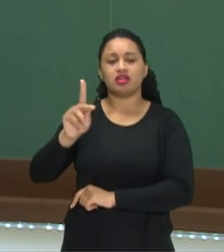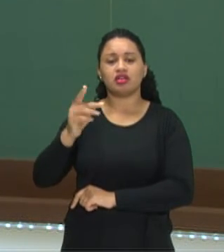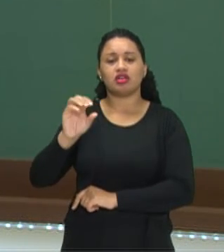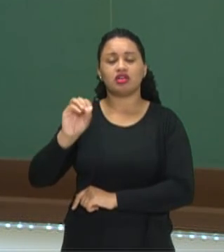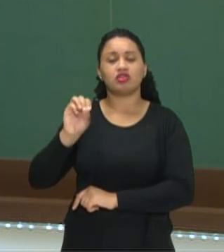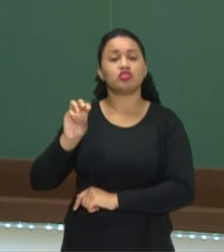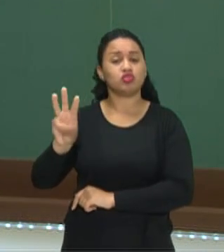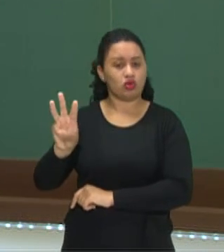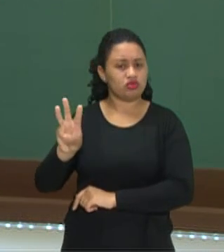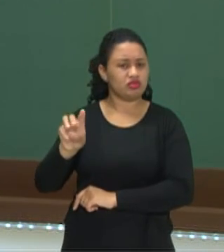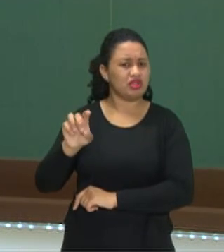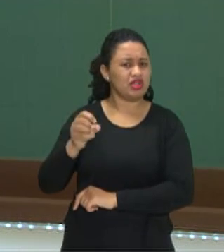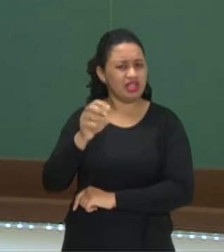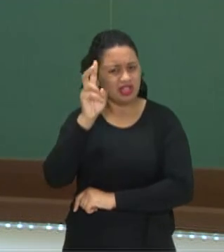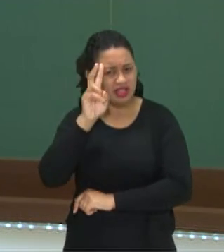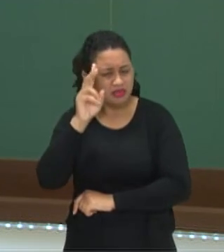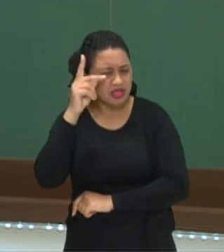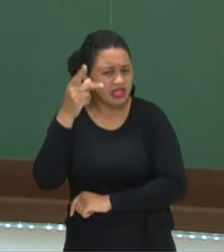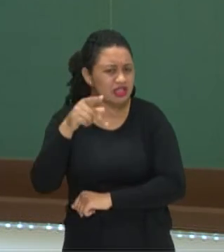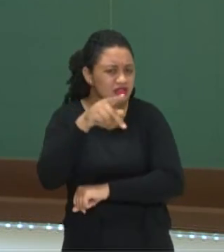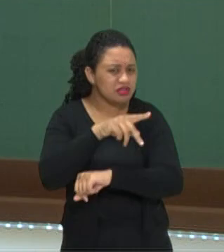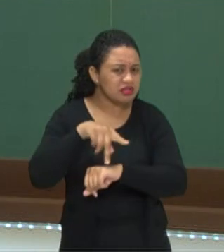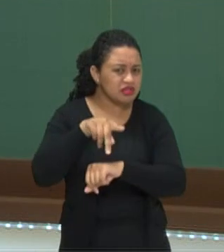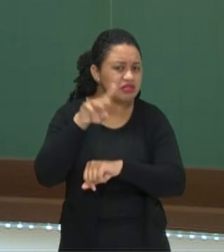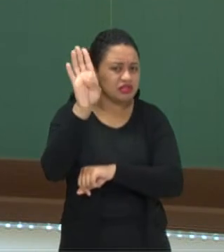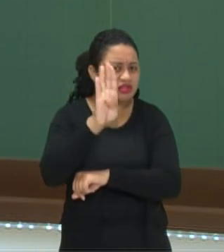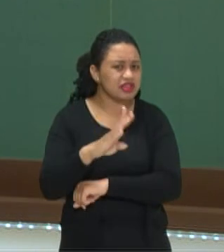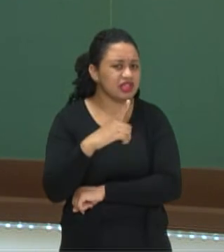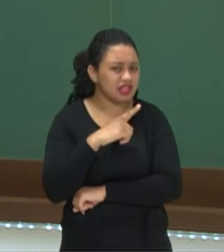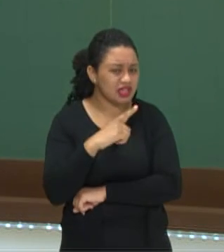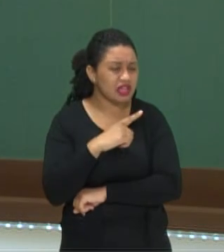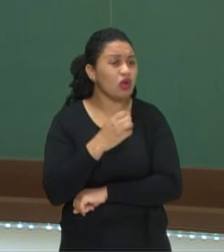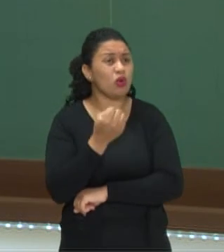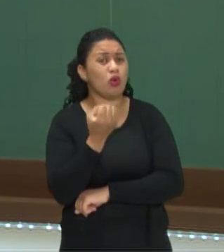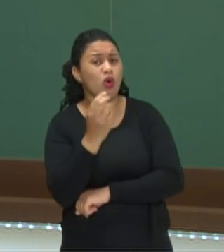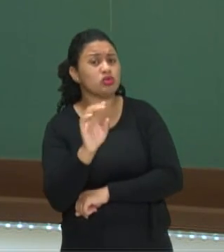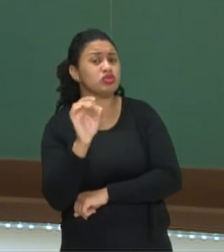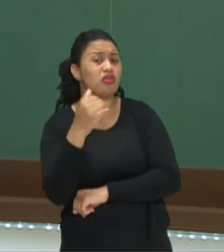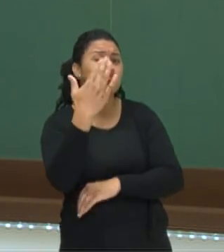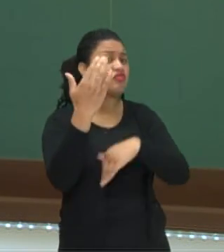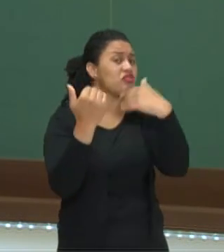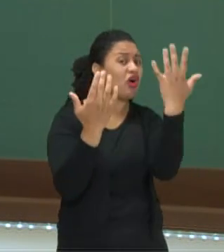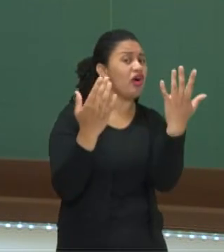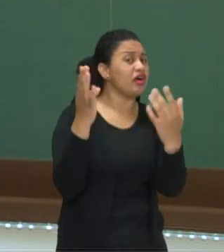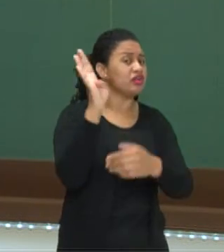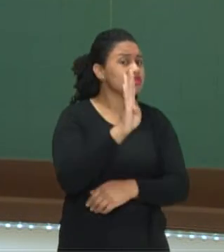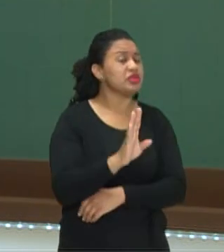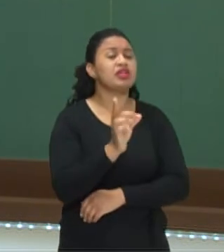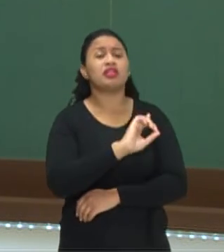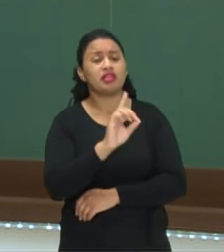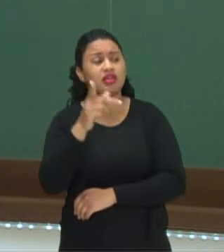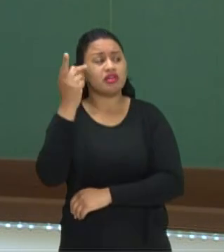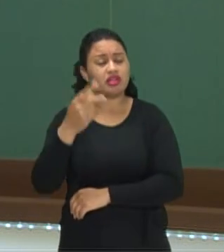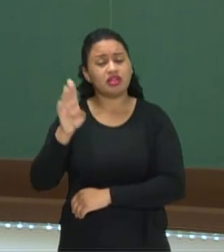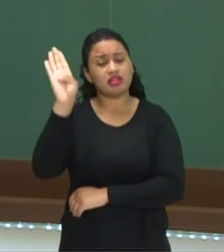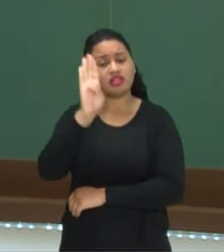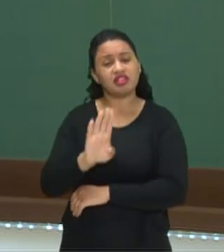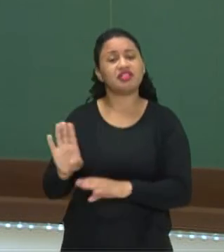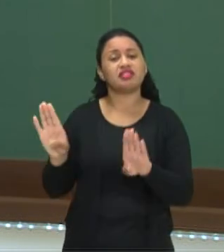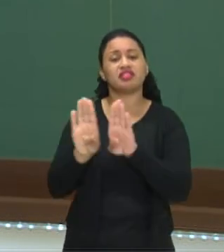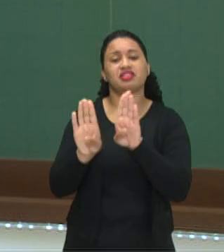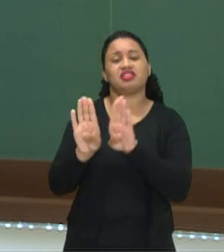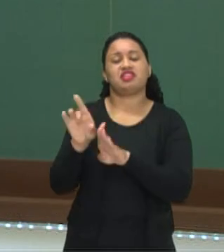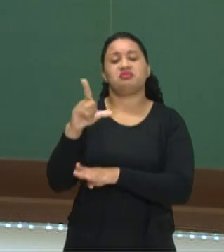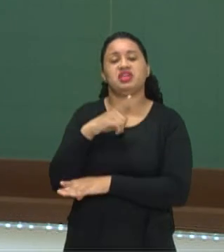Alguém lembra? A teacher falou sobre isso? Ou só existe fora do país? Não, nós temos aqui no Brasil